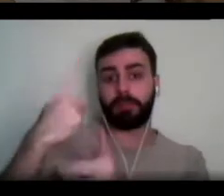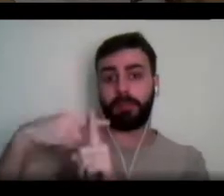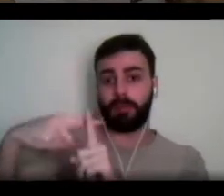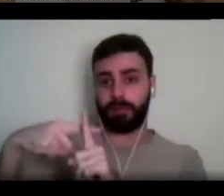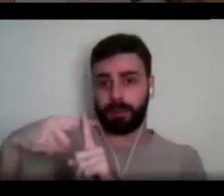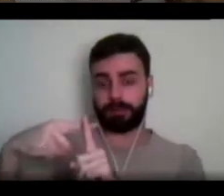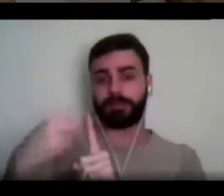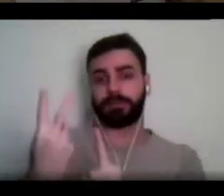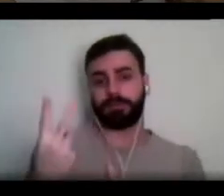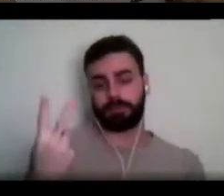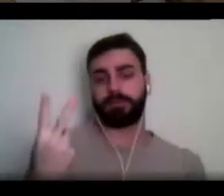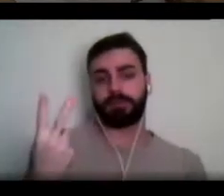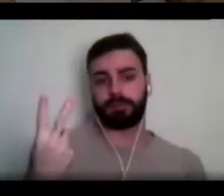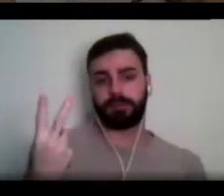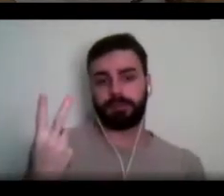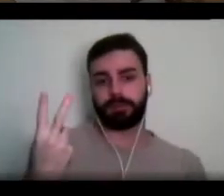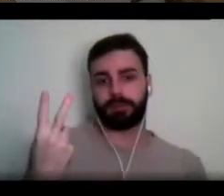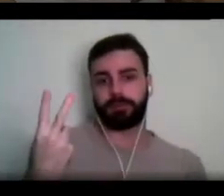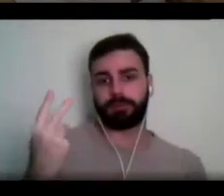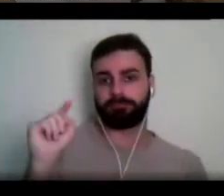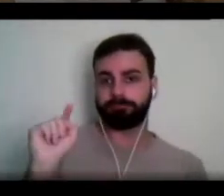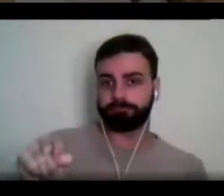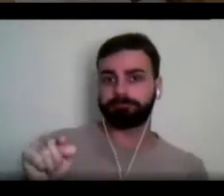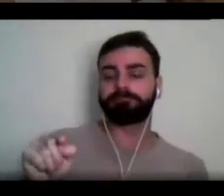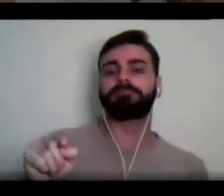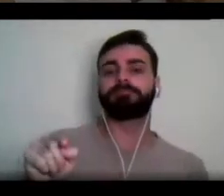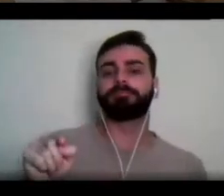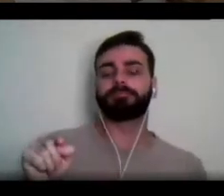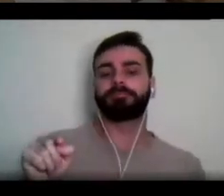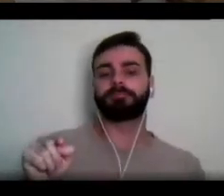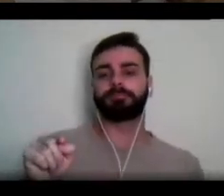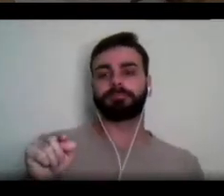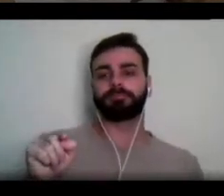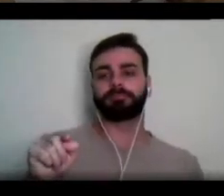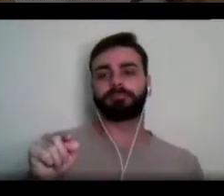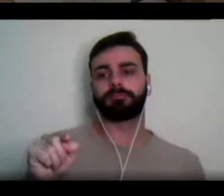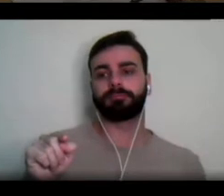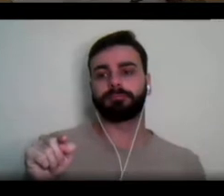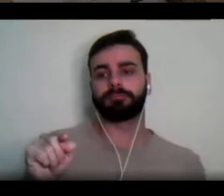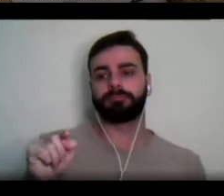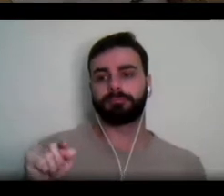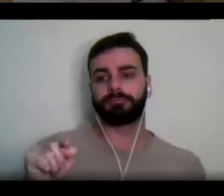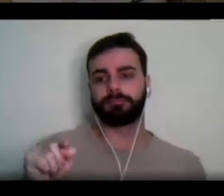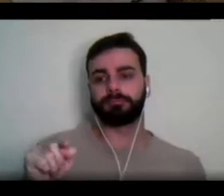quadrado, aqui está ao quadrado também, né? Mais 2